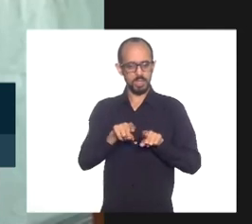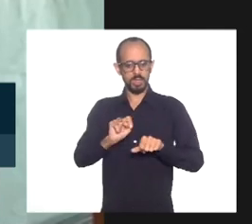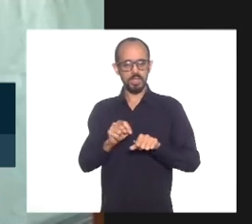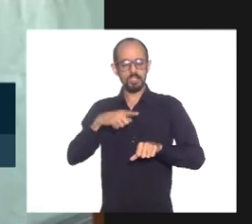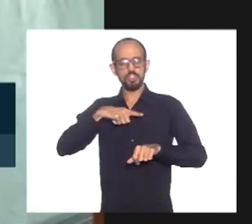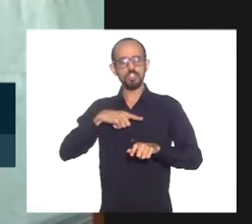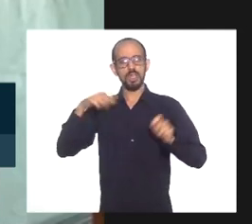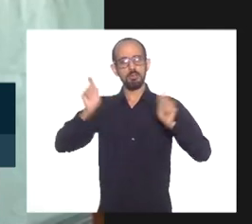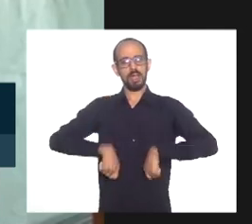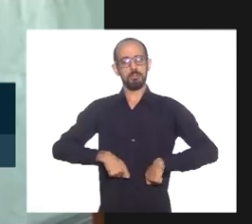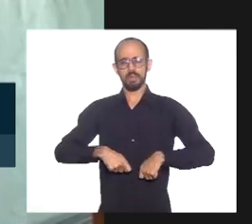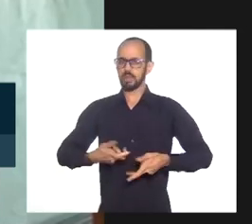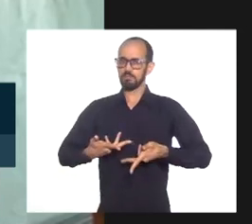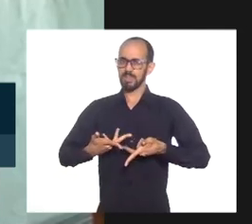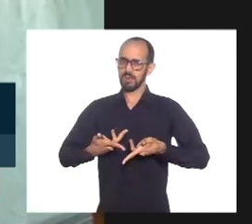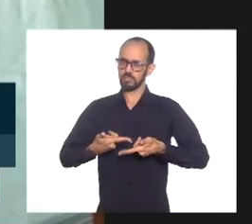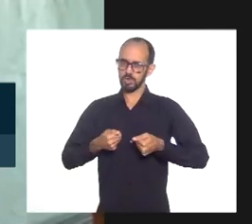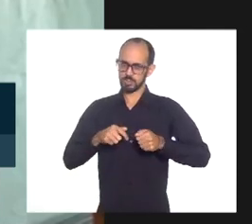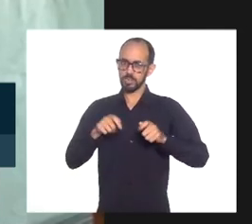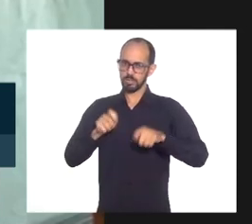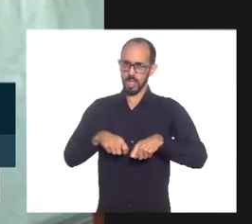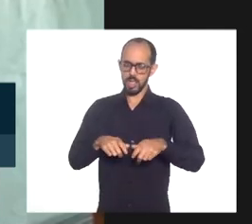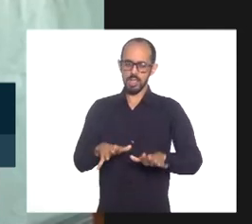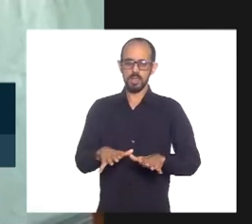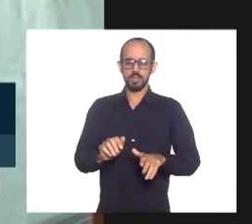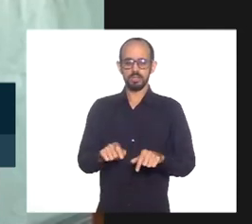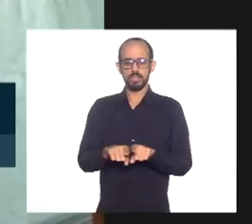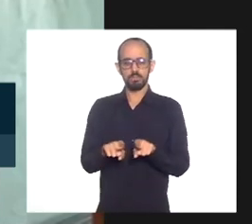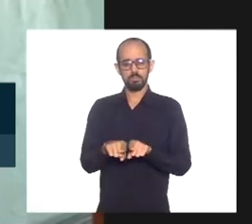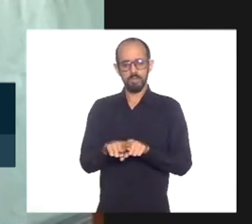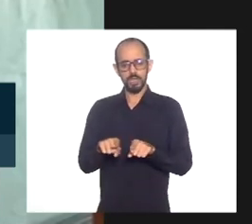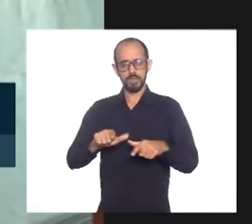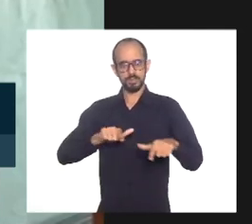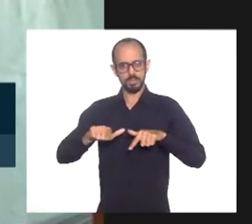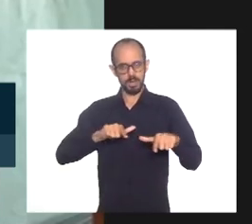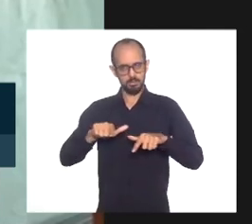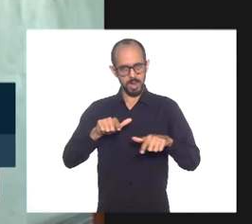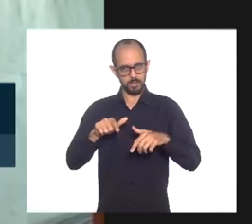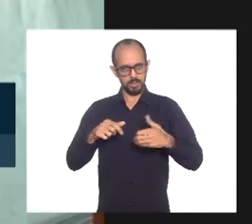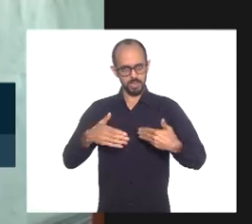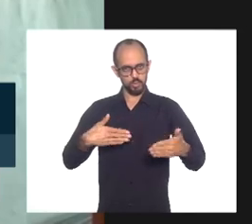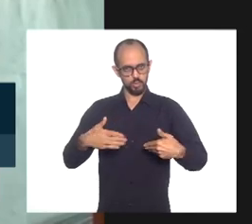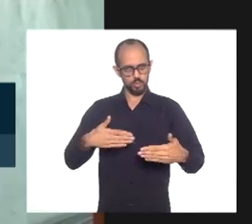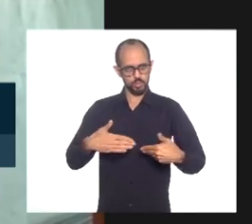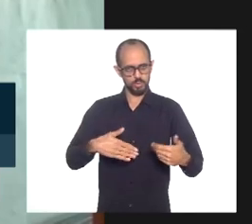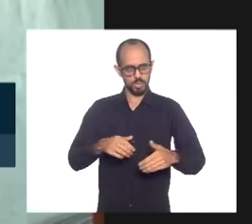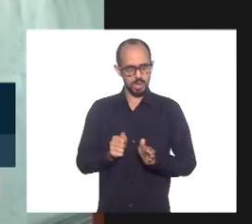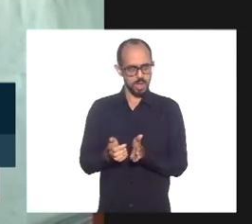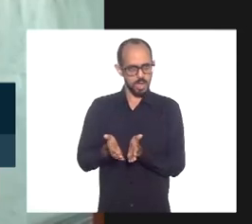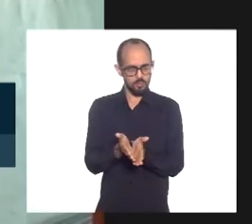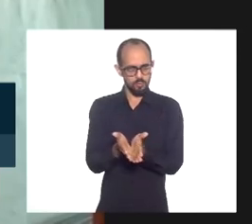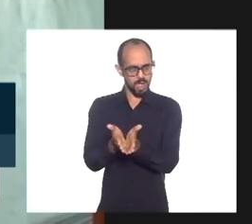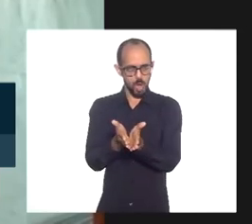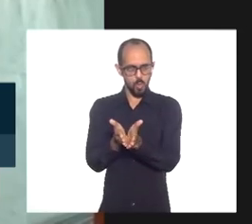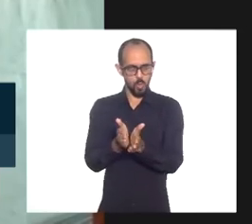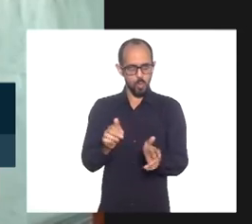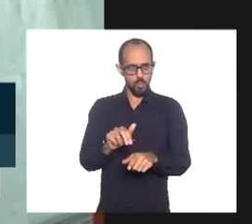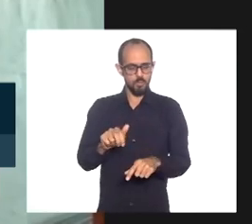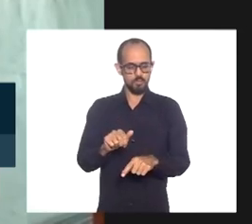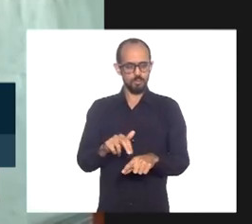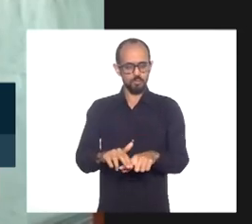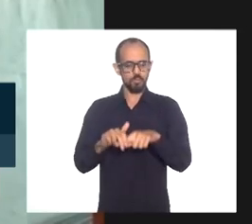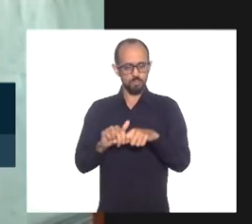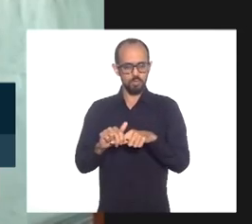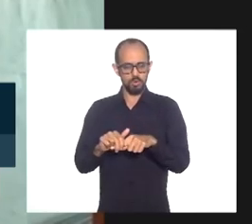potencial incrível. E dentro desse trabalho na indústria naval, que foi, obviamente, em razão do